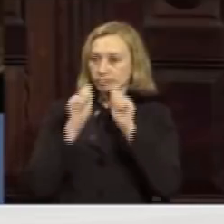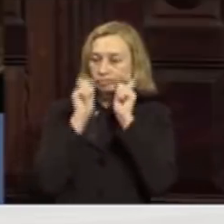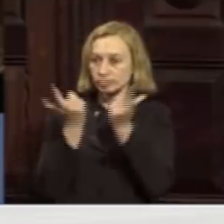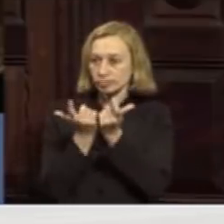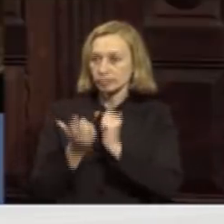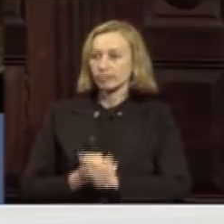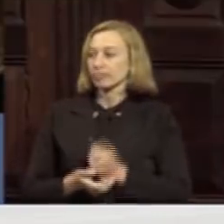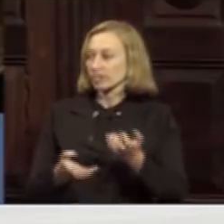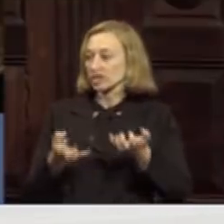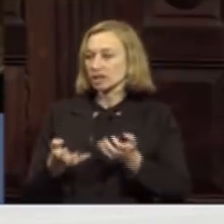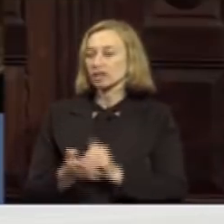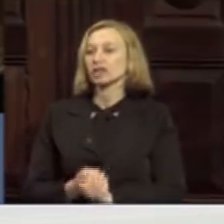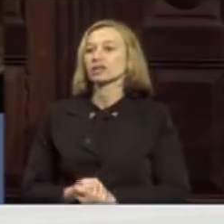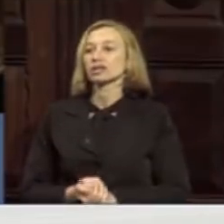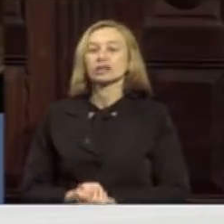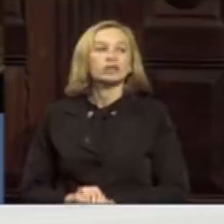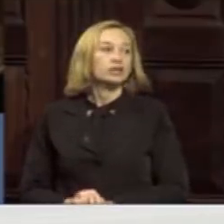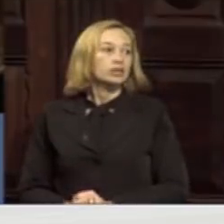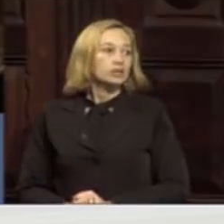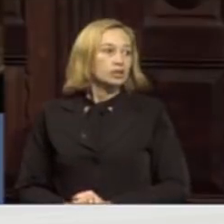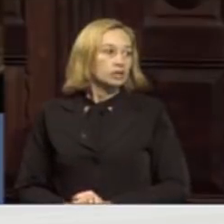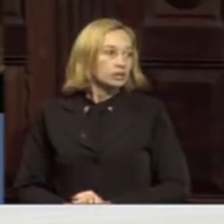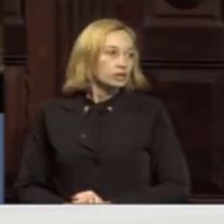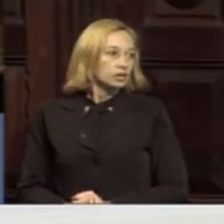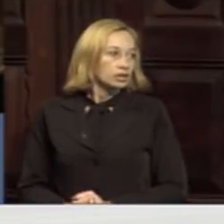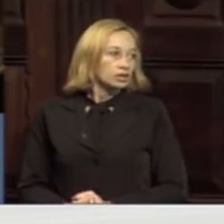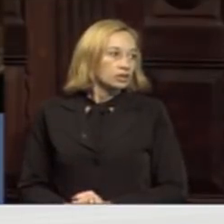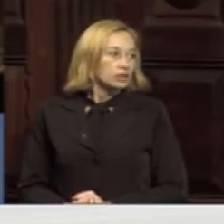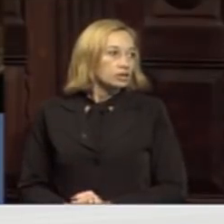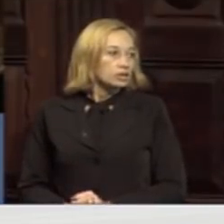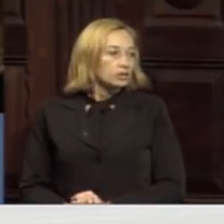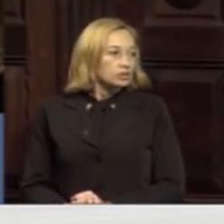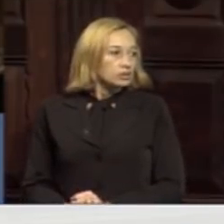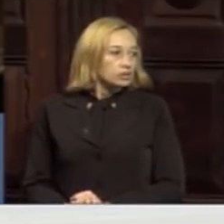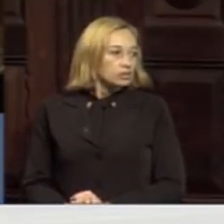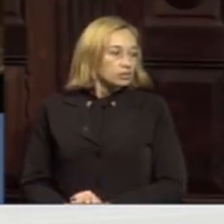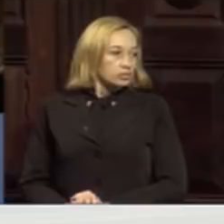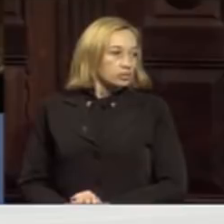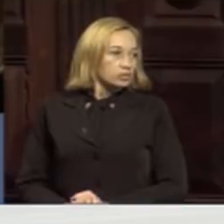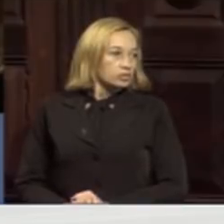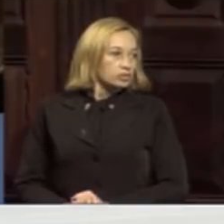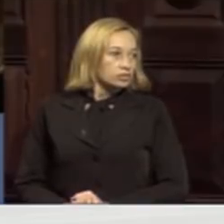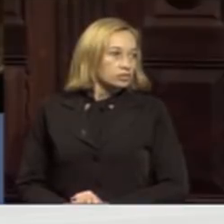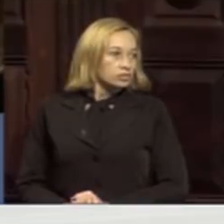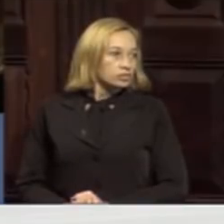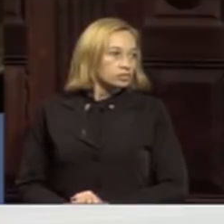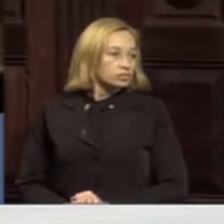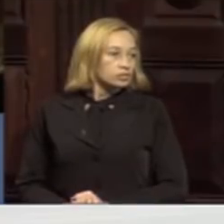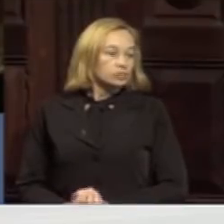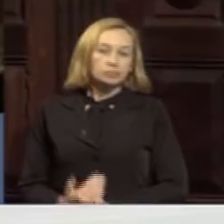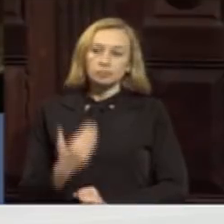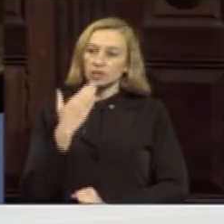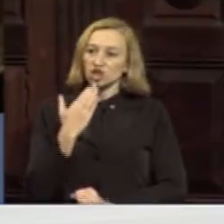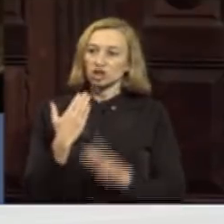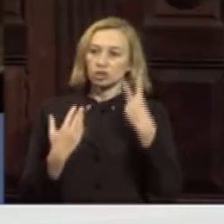Queria e quero, senhor presidente, fazer menção a